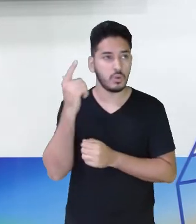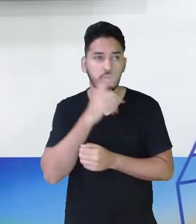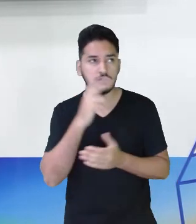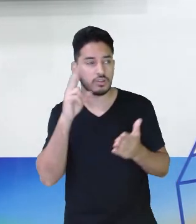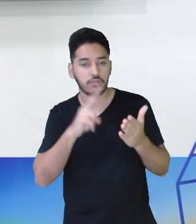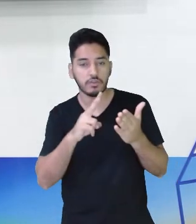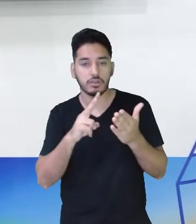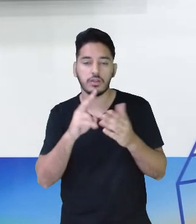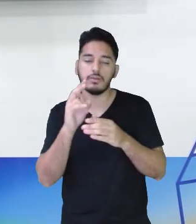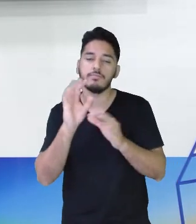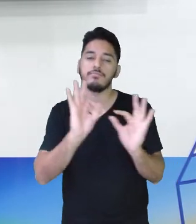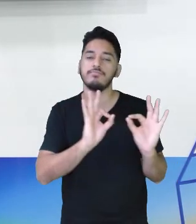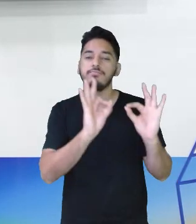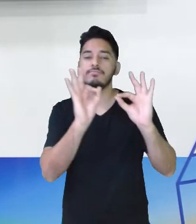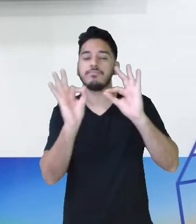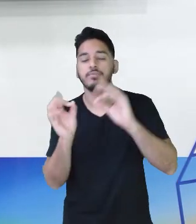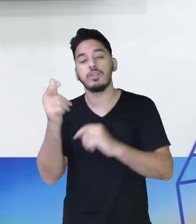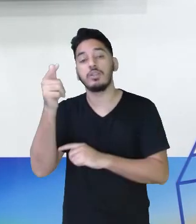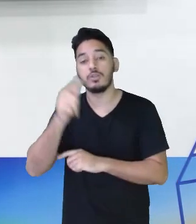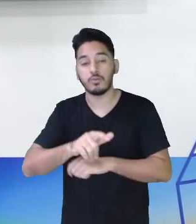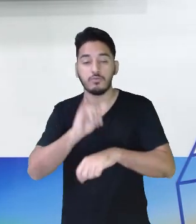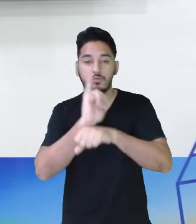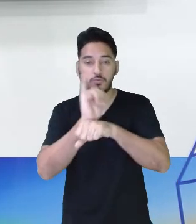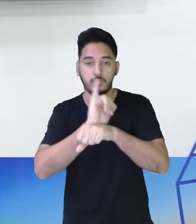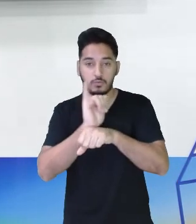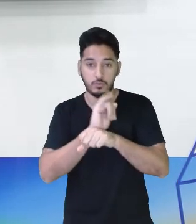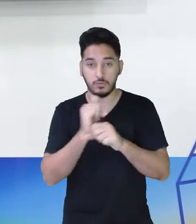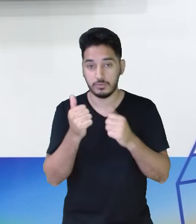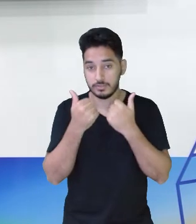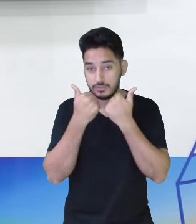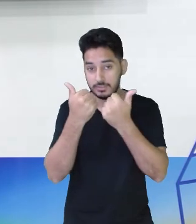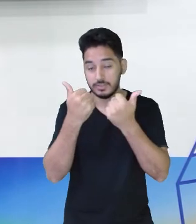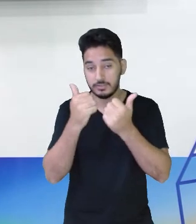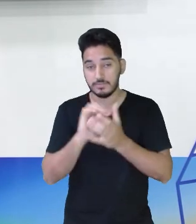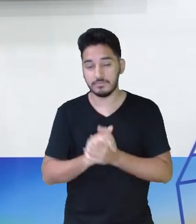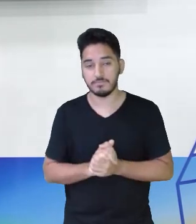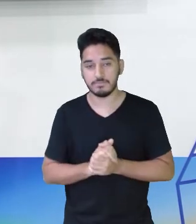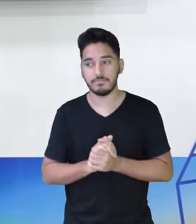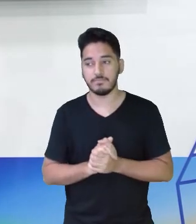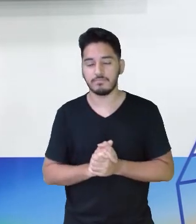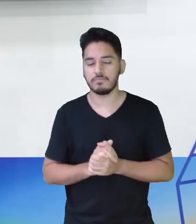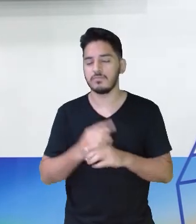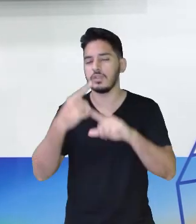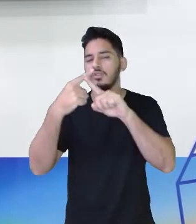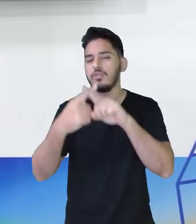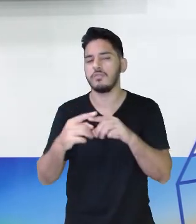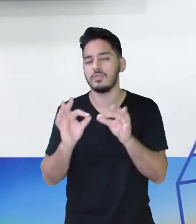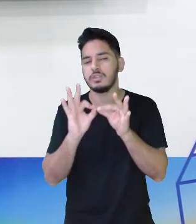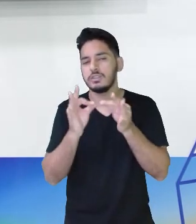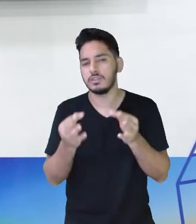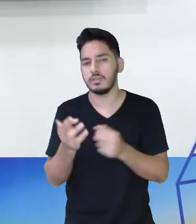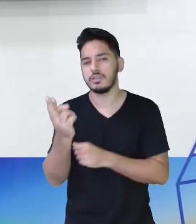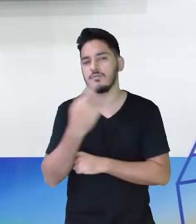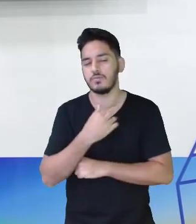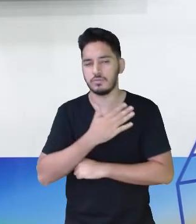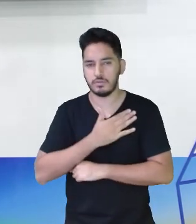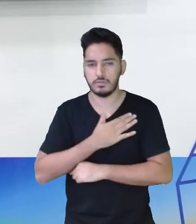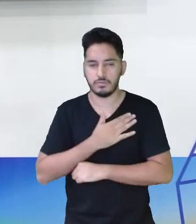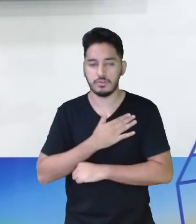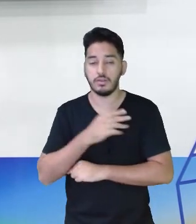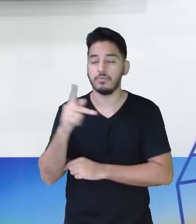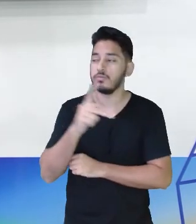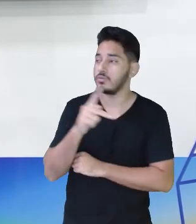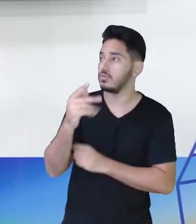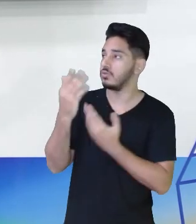ver? Assiste essa aula novamente lá no canal do YouTube. Beleza? Desafio simples, responde para mim lá.